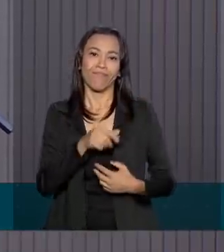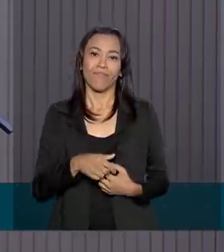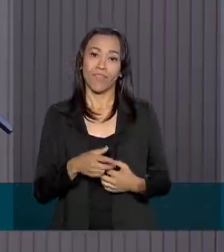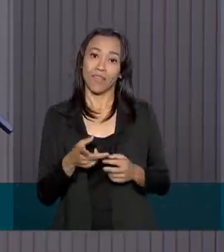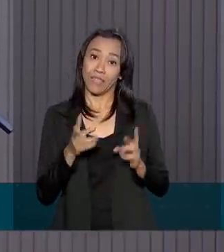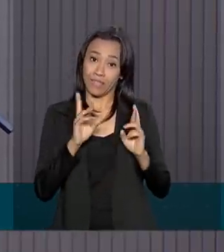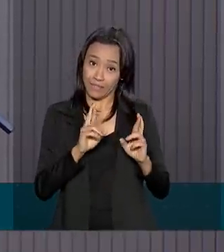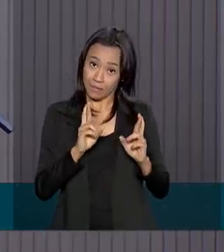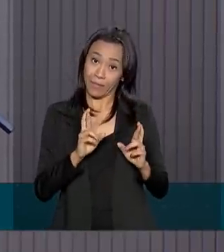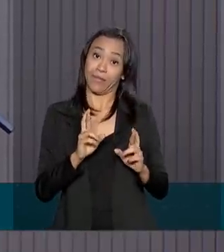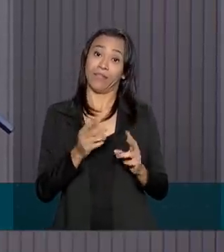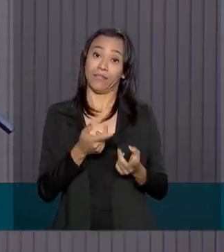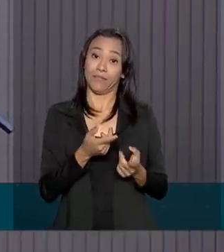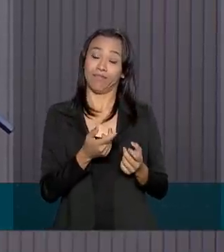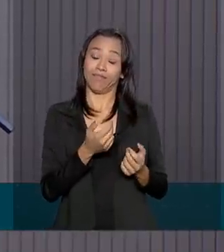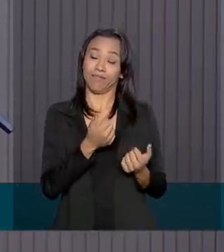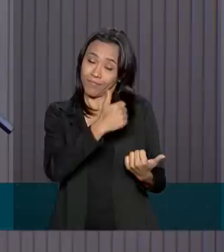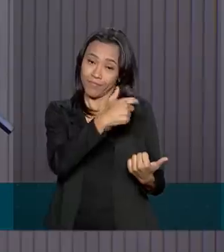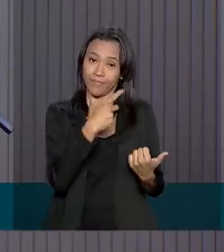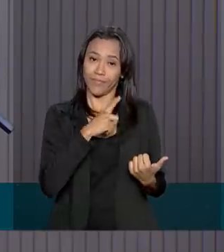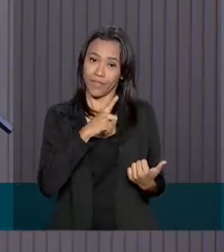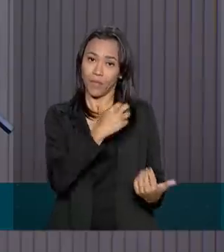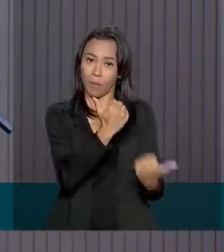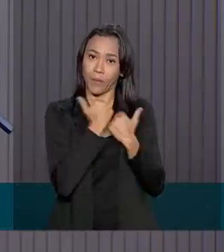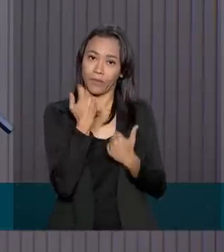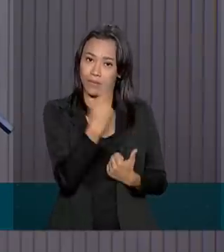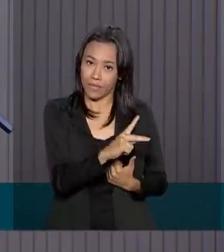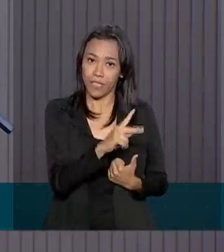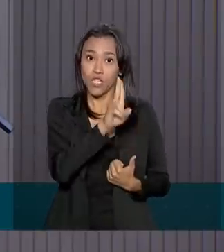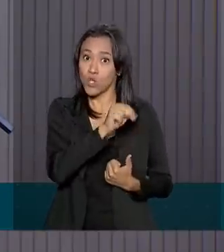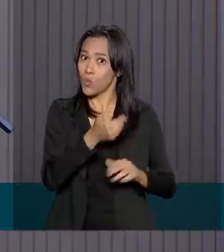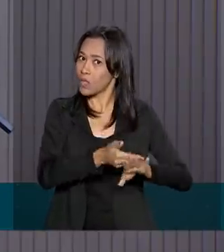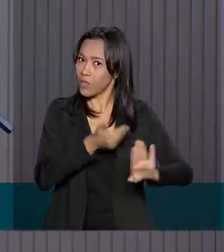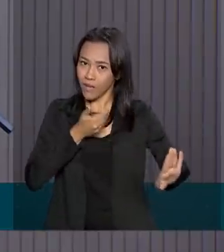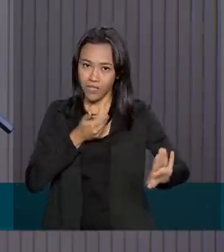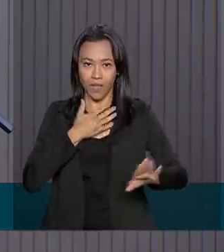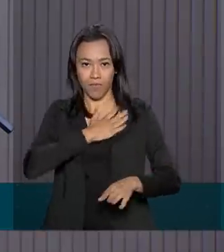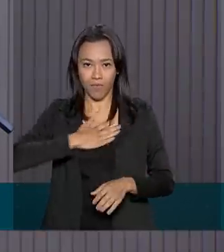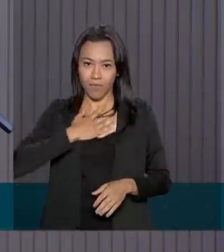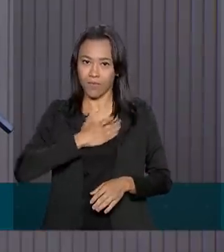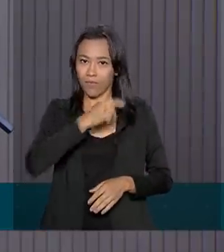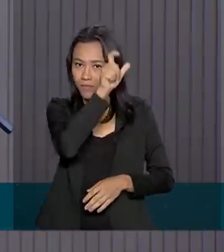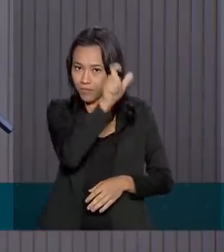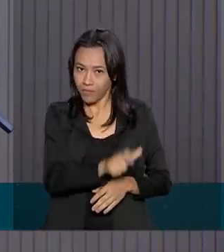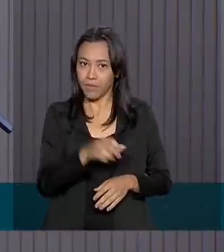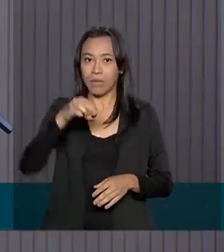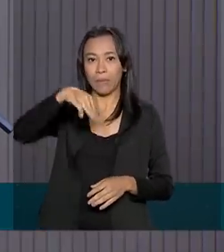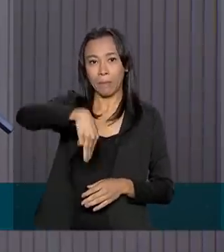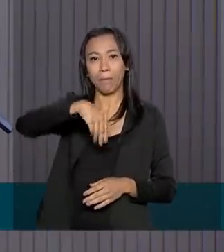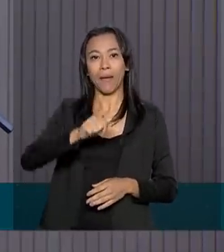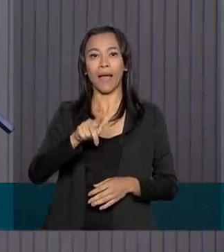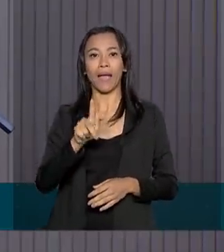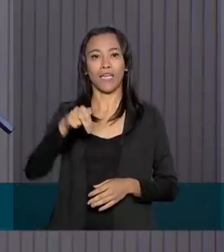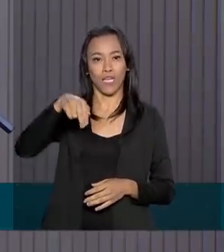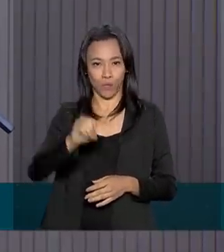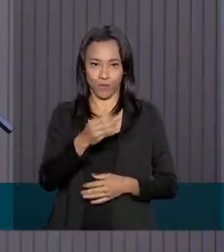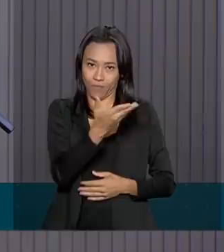espero encontrá-lo brevemente com ele e que nós nunca mais nos afastemos. Meu prezado Magno Malta.